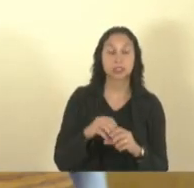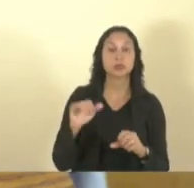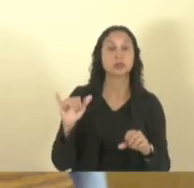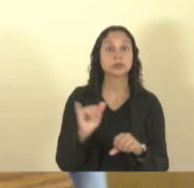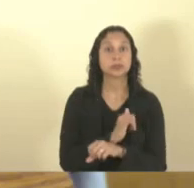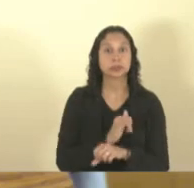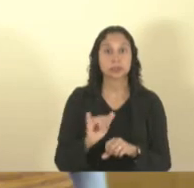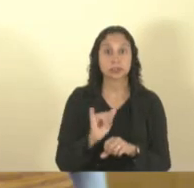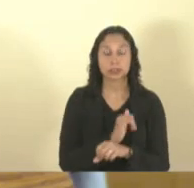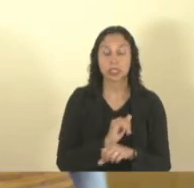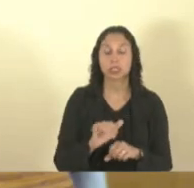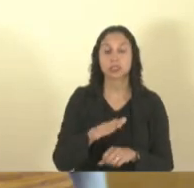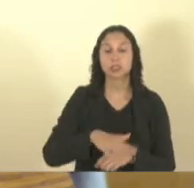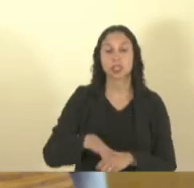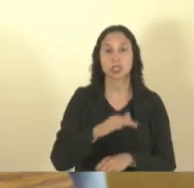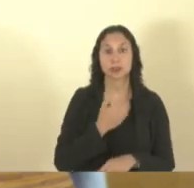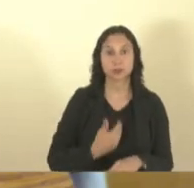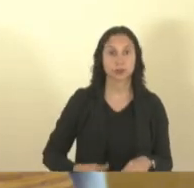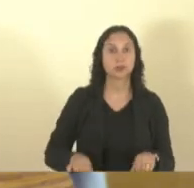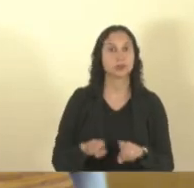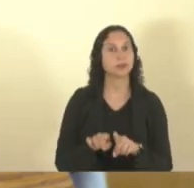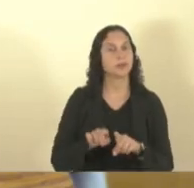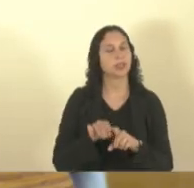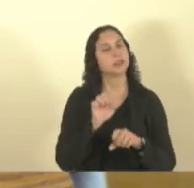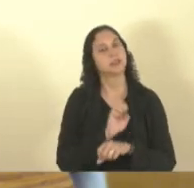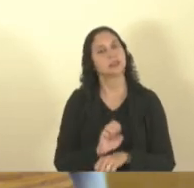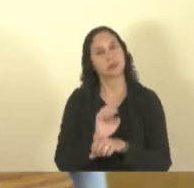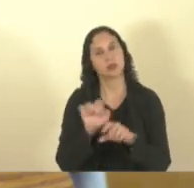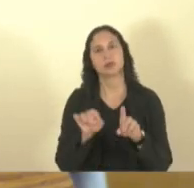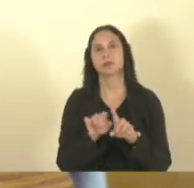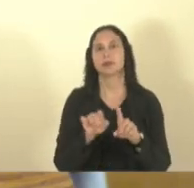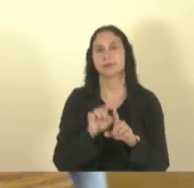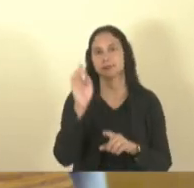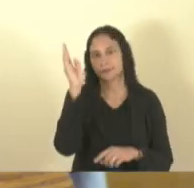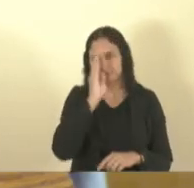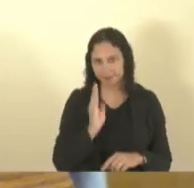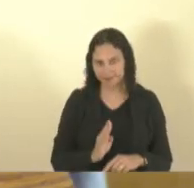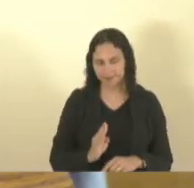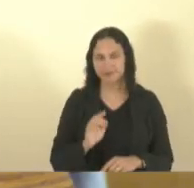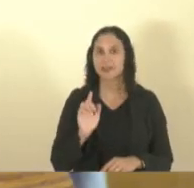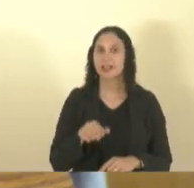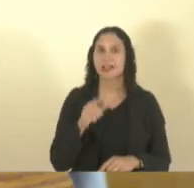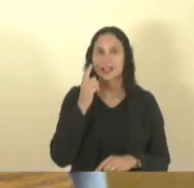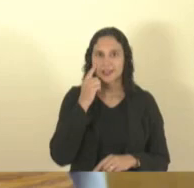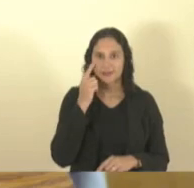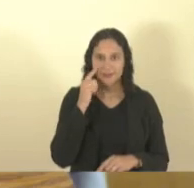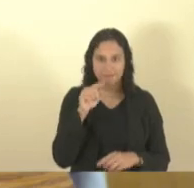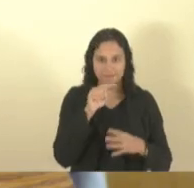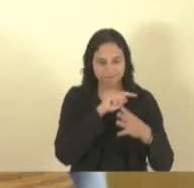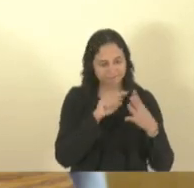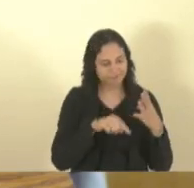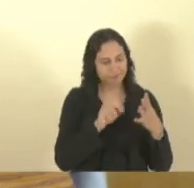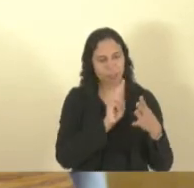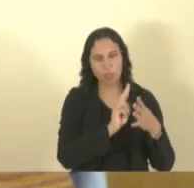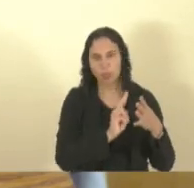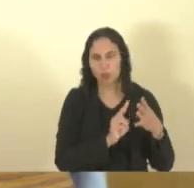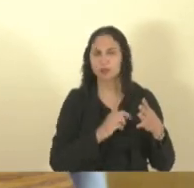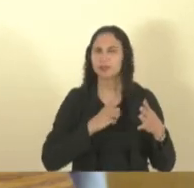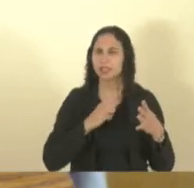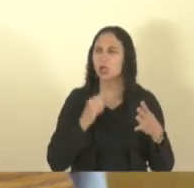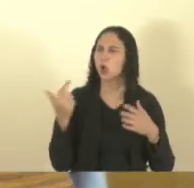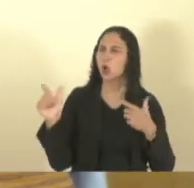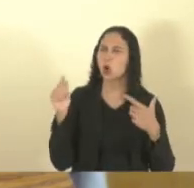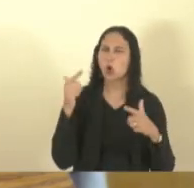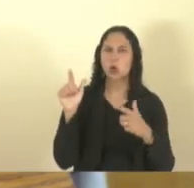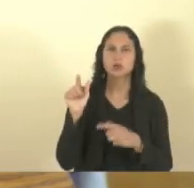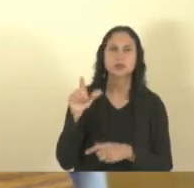administração pública nacional e estadual, também como aqui nós estamos atestando em nome desses que eu citei, mas de tantos outros que eu conheço.